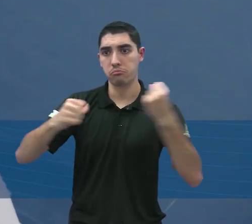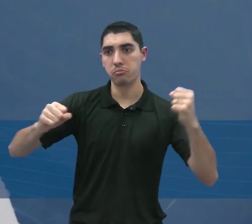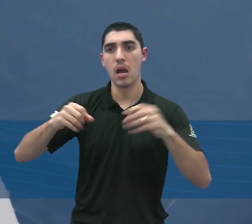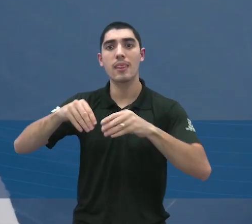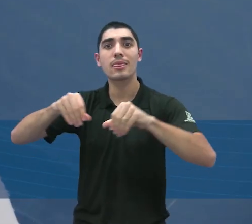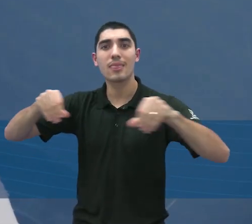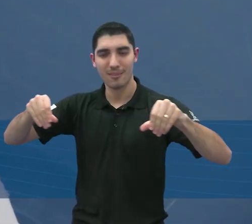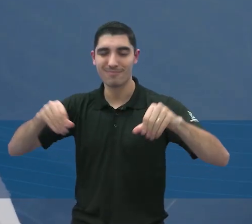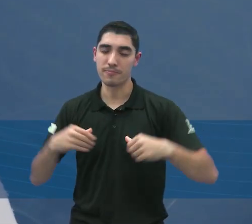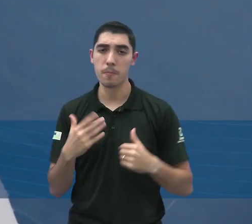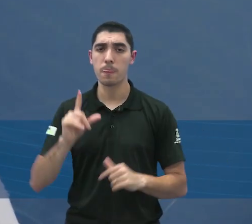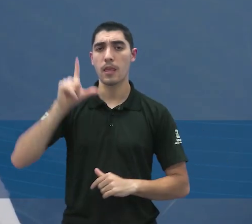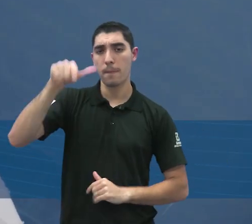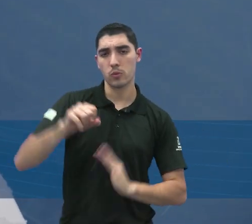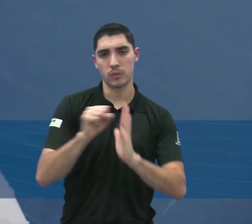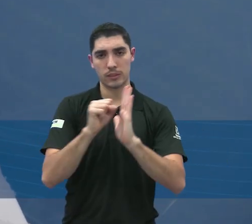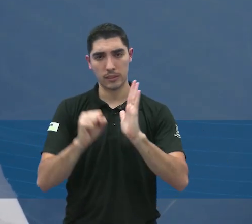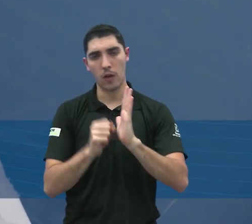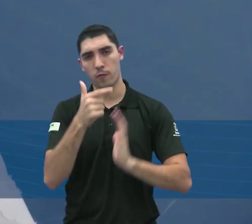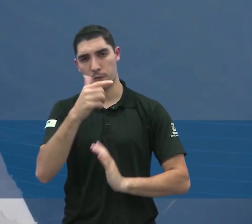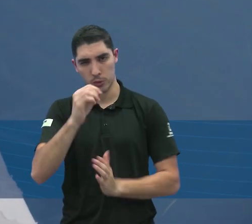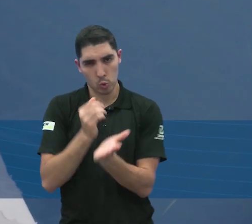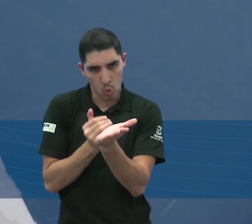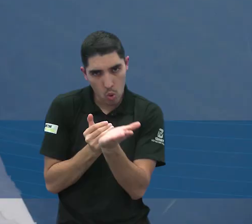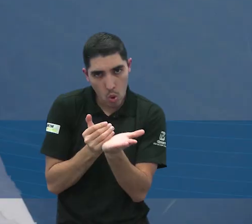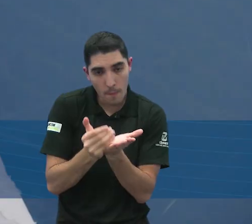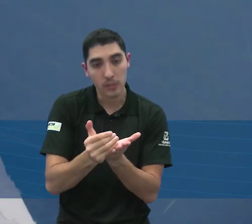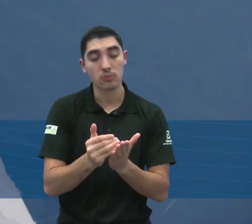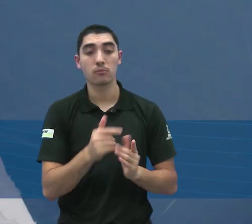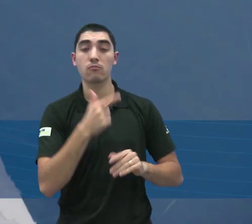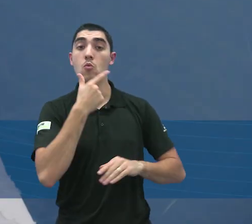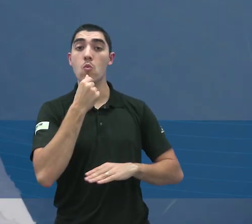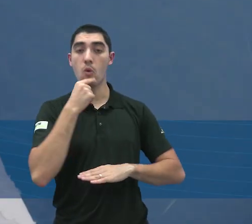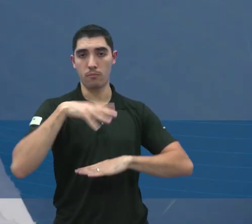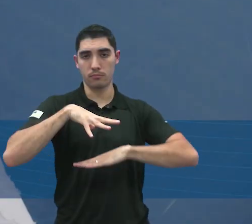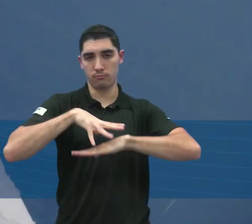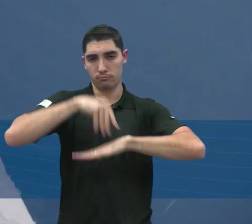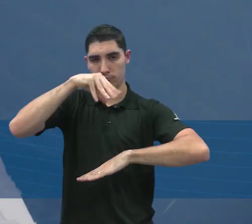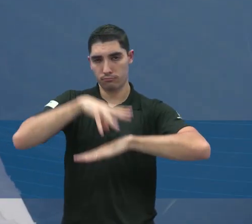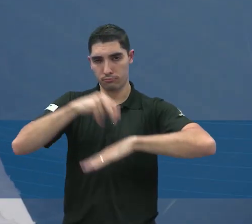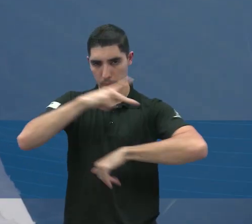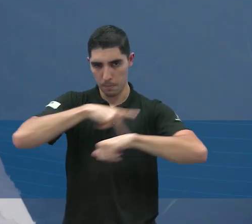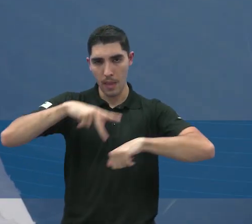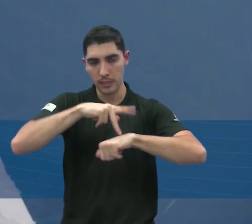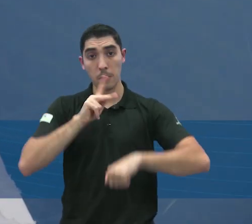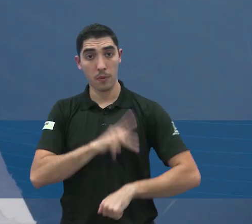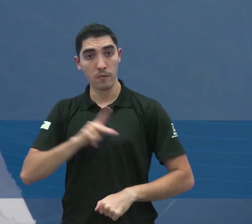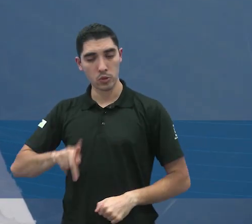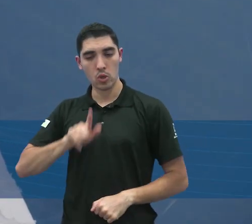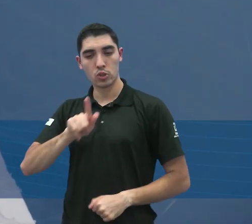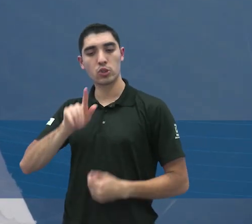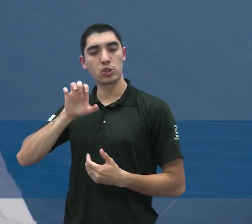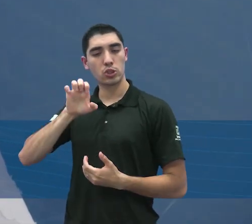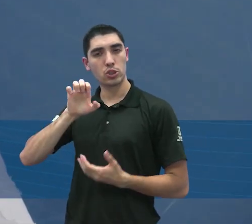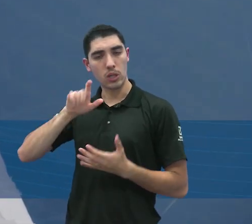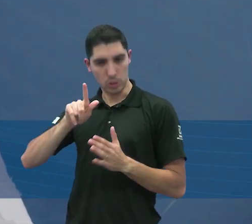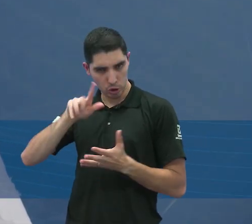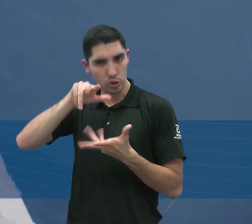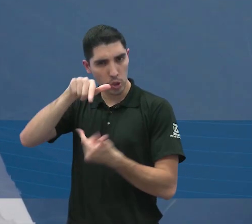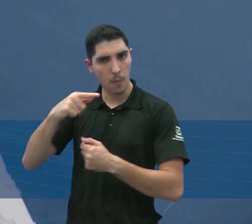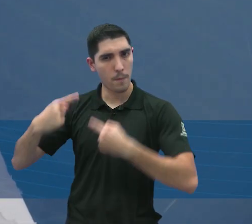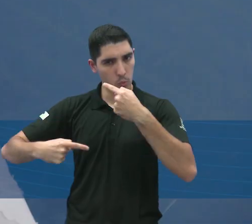frente, então, já é século XX, início do século XX, um sueco, professor de geopolítica, professor na época